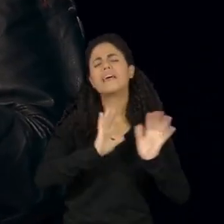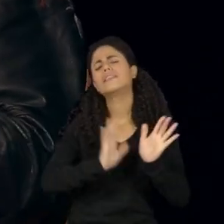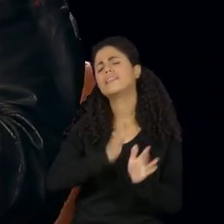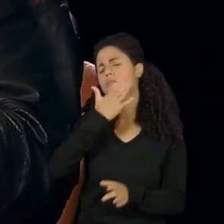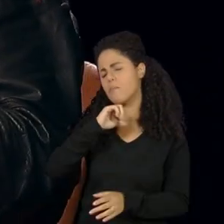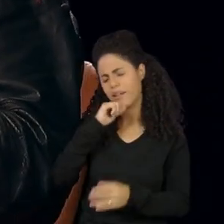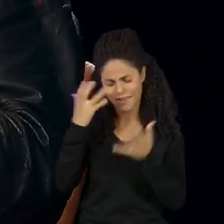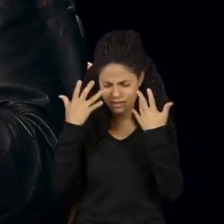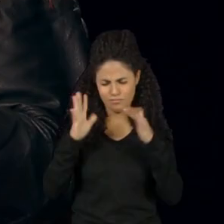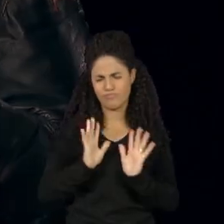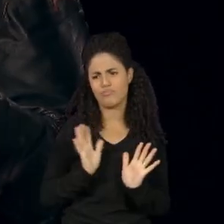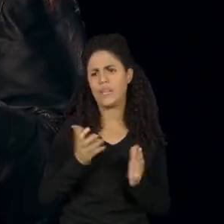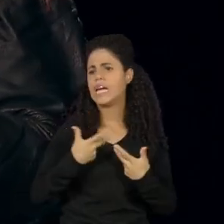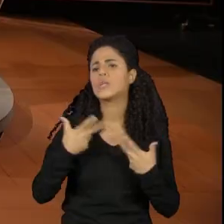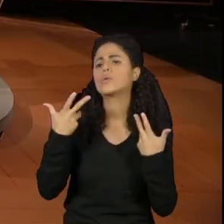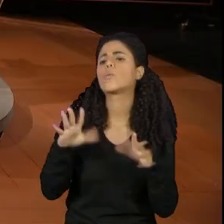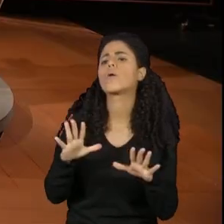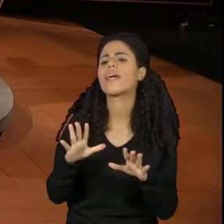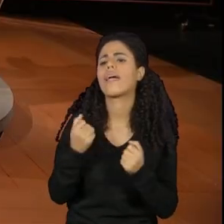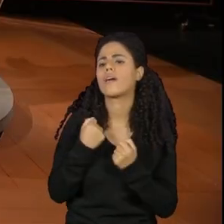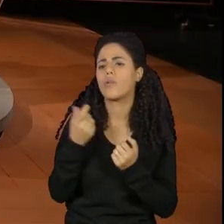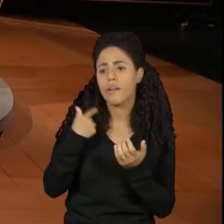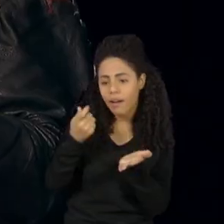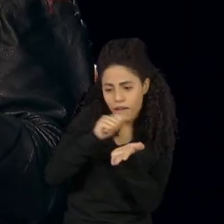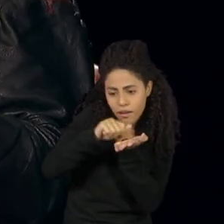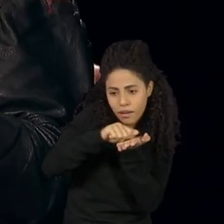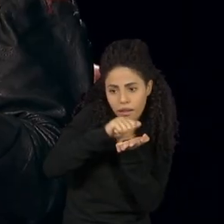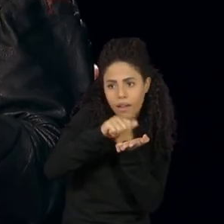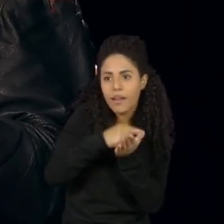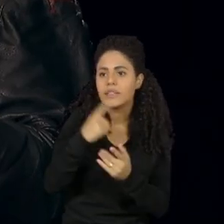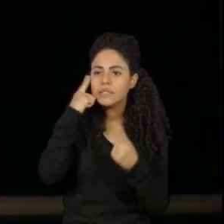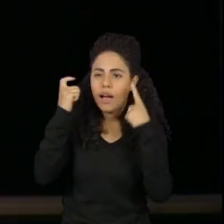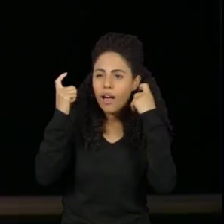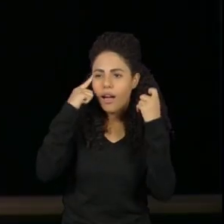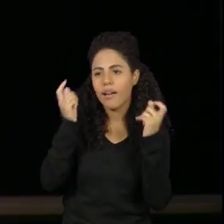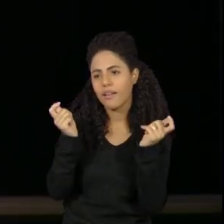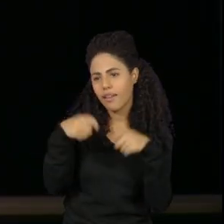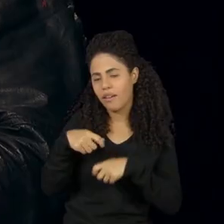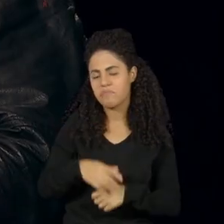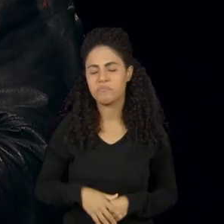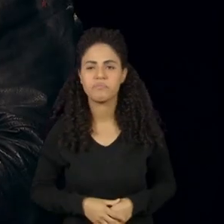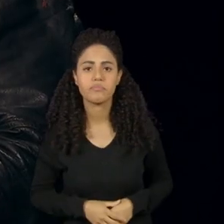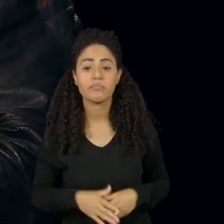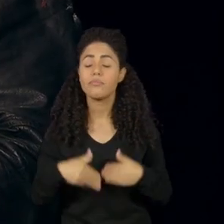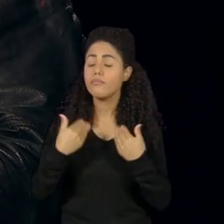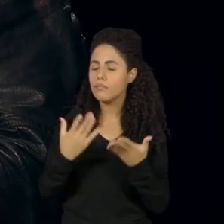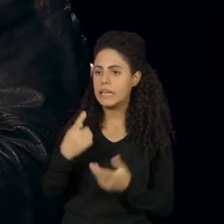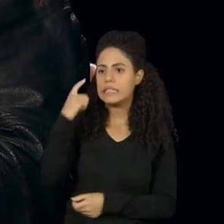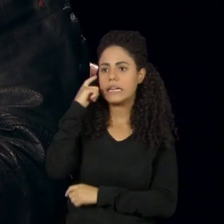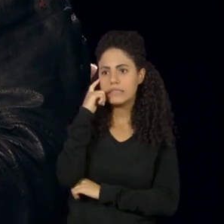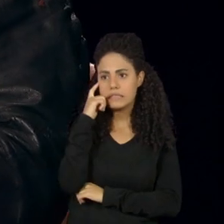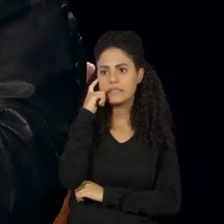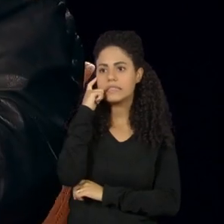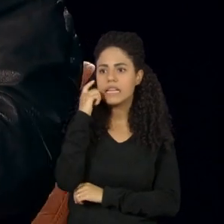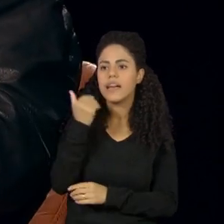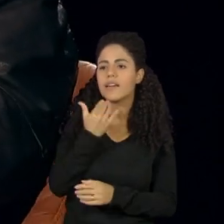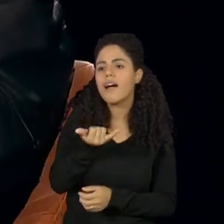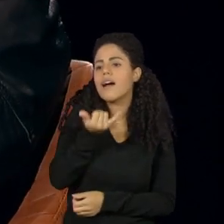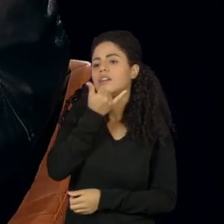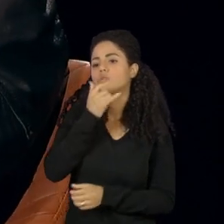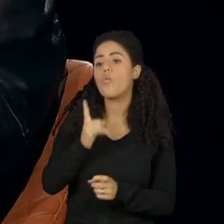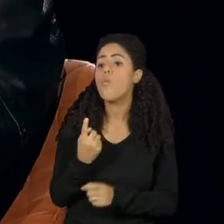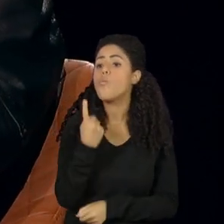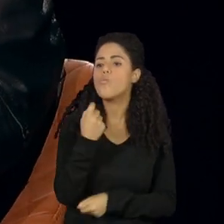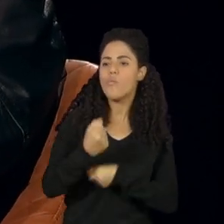porque ninguém dá emprego para quem está alistado. O que era verdade. Era verdade. E aí, com essa desculpa, eu fiquei um